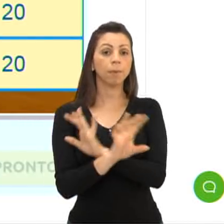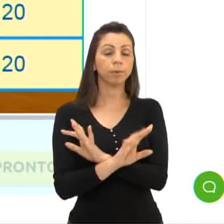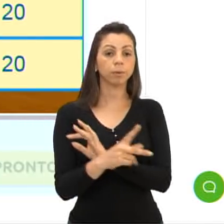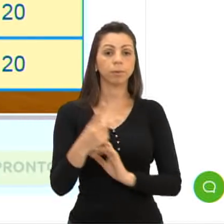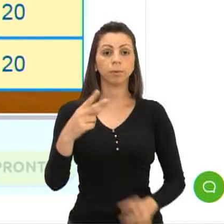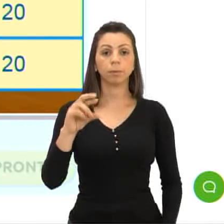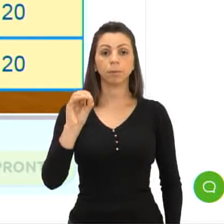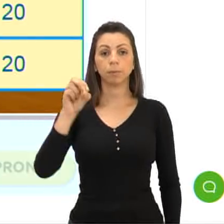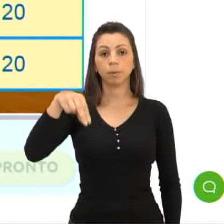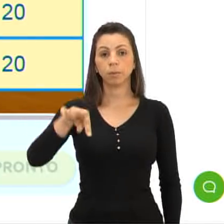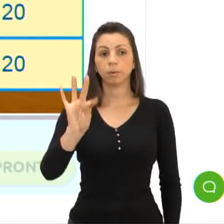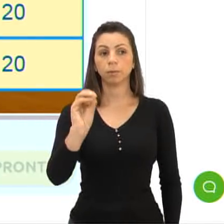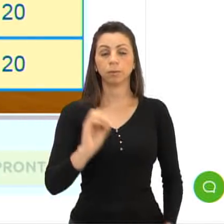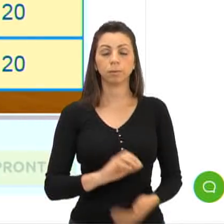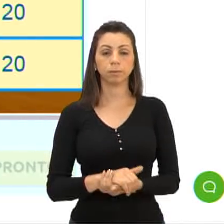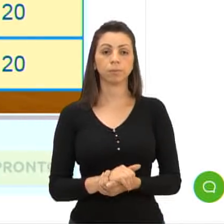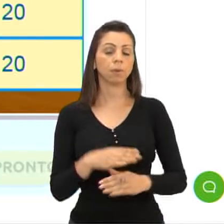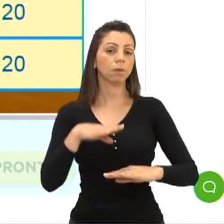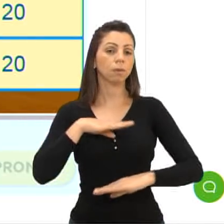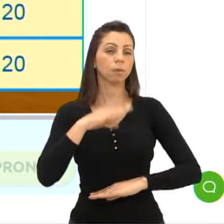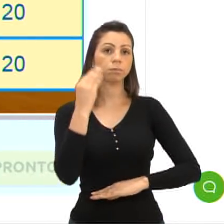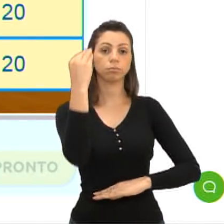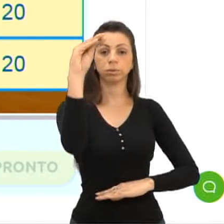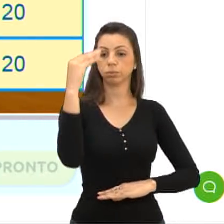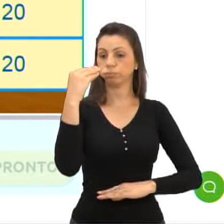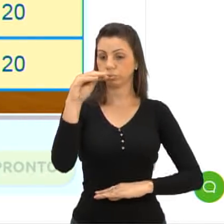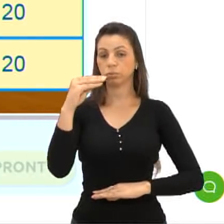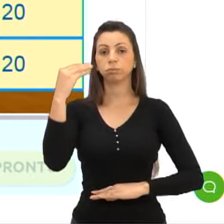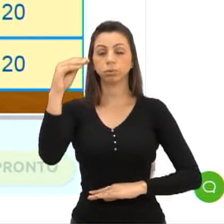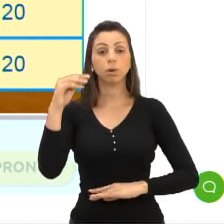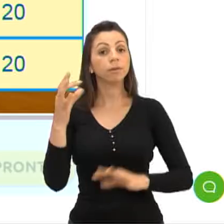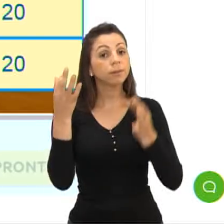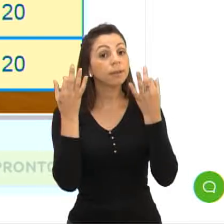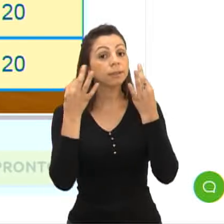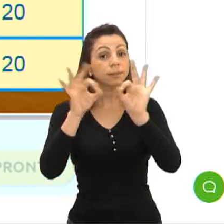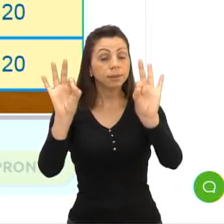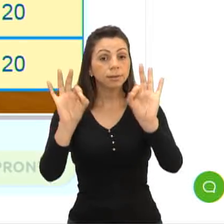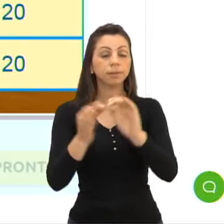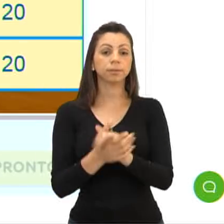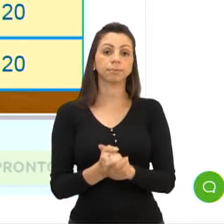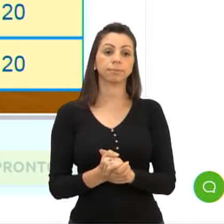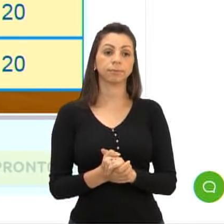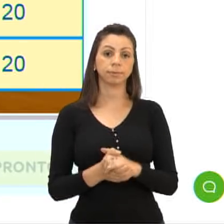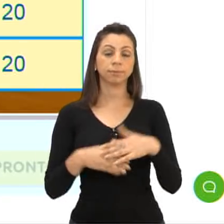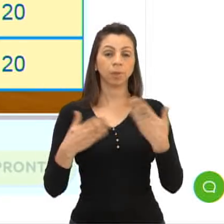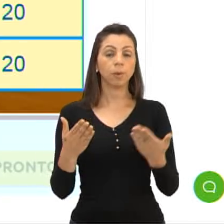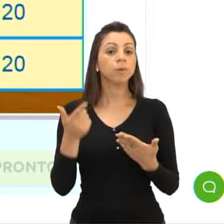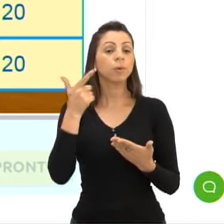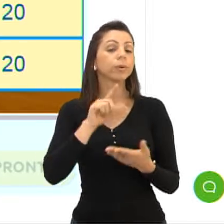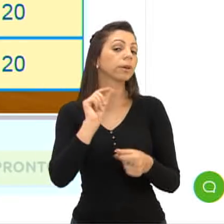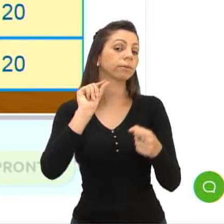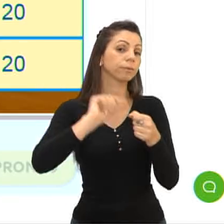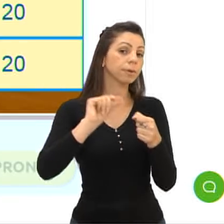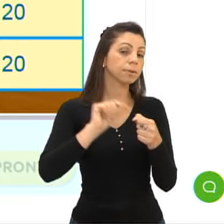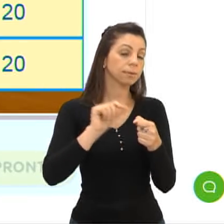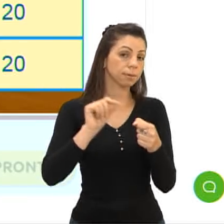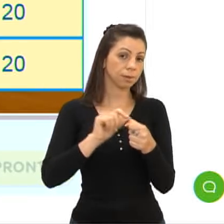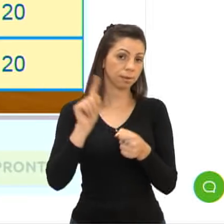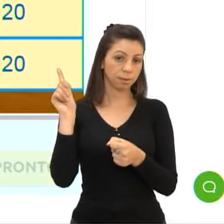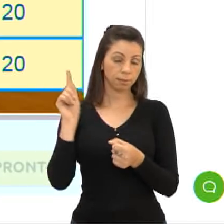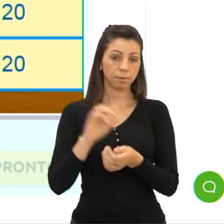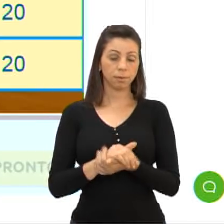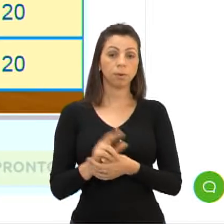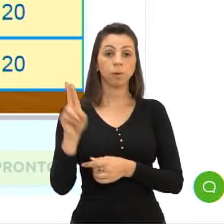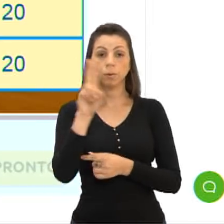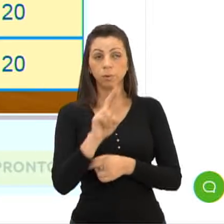as situações que a gente preencheu corresponderam. Então, se você consegue fazer essa simulação